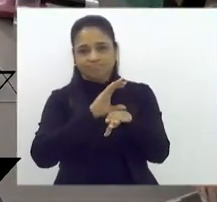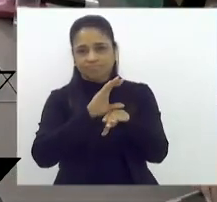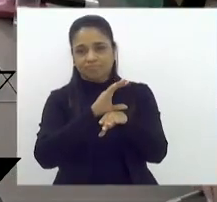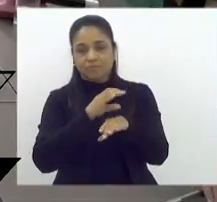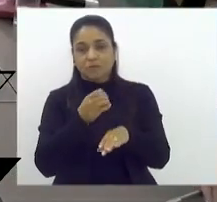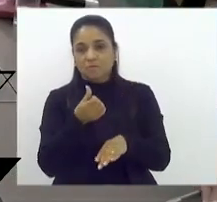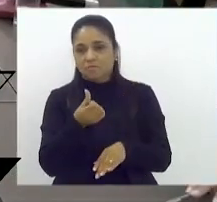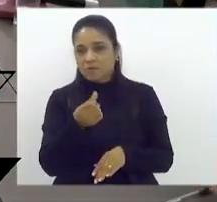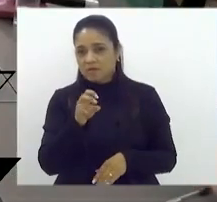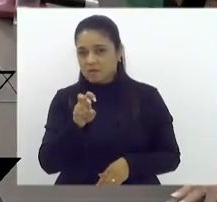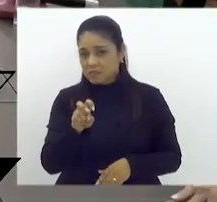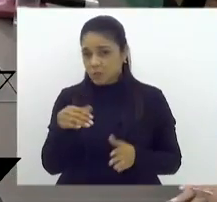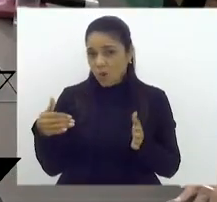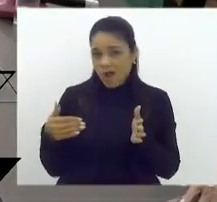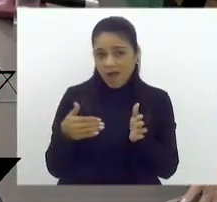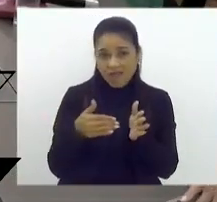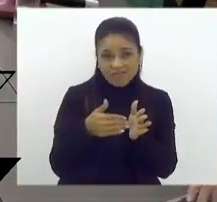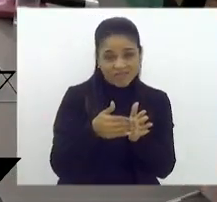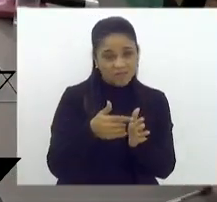65 ao